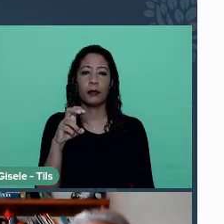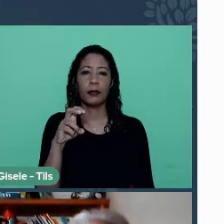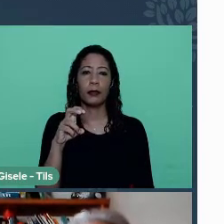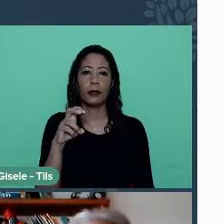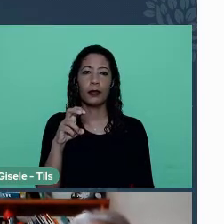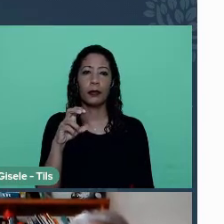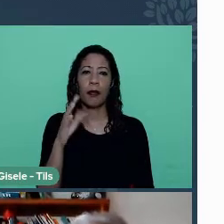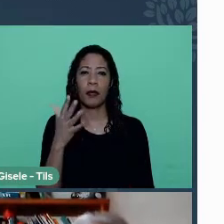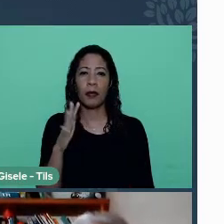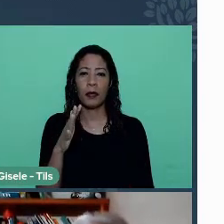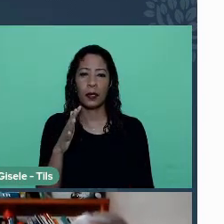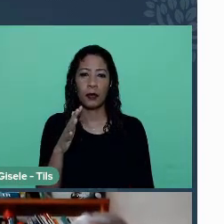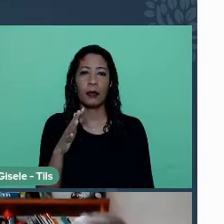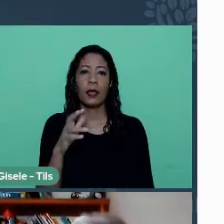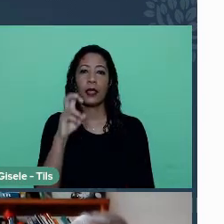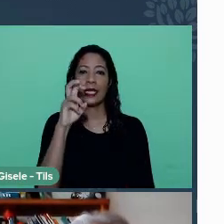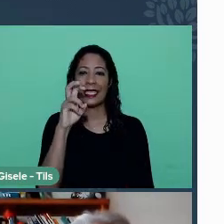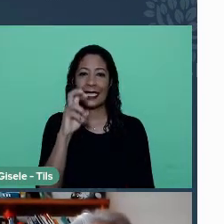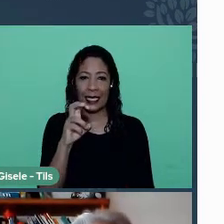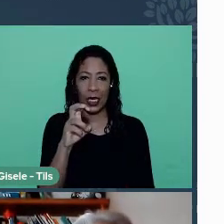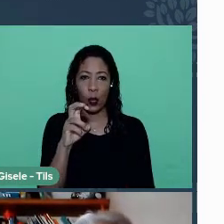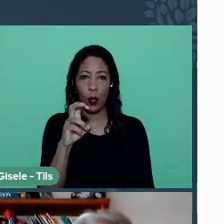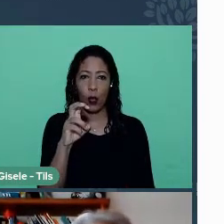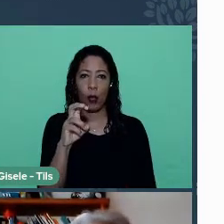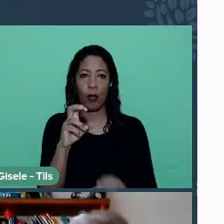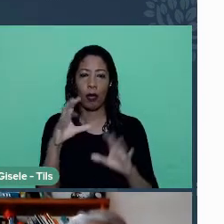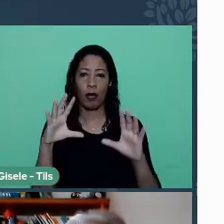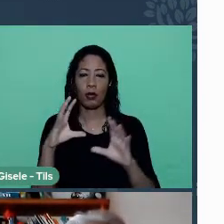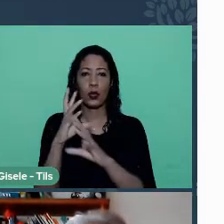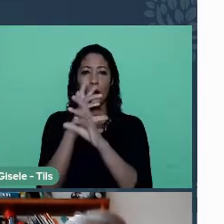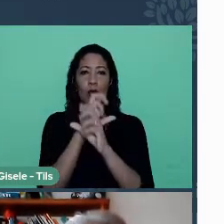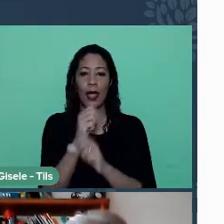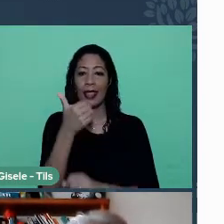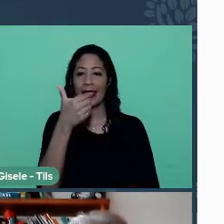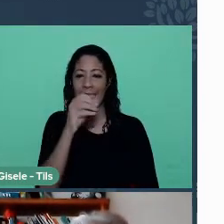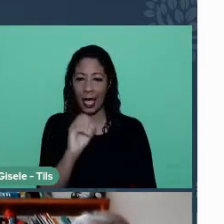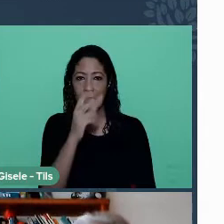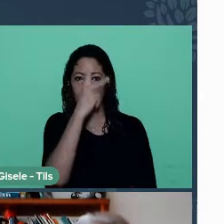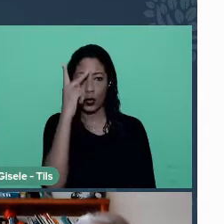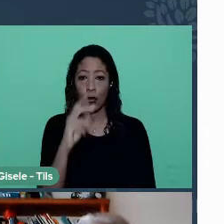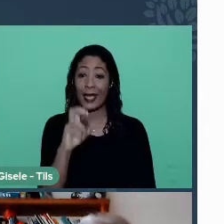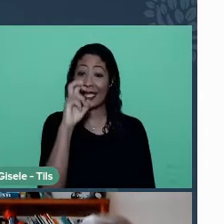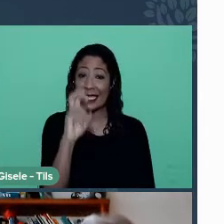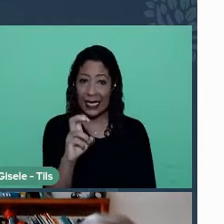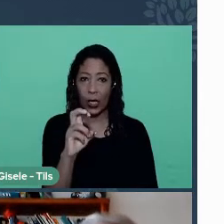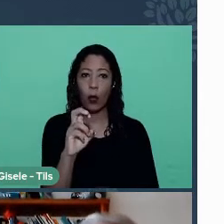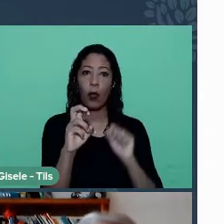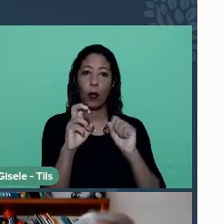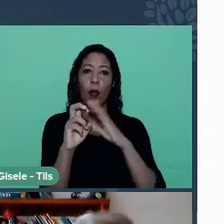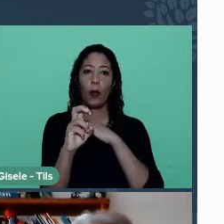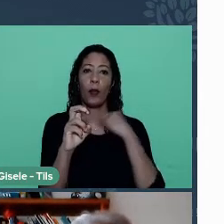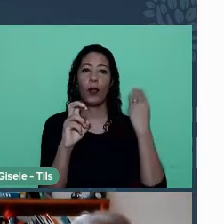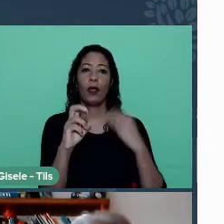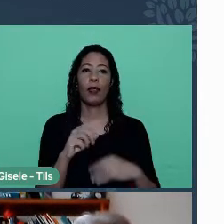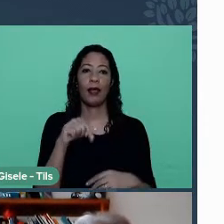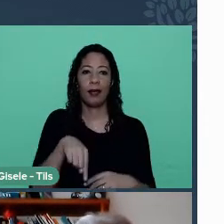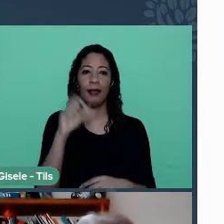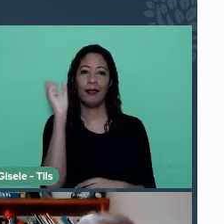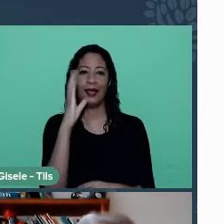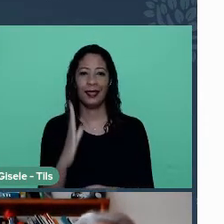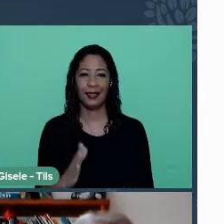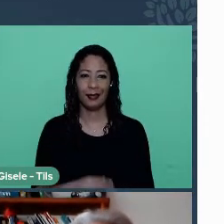a nossa taxa de mortalidade. Tá? A asma causa grande incapacidade, é um